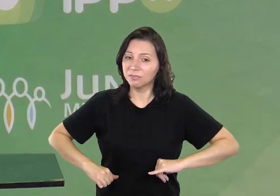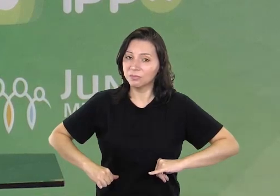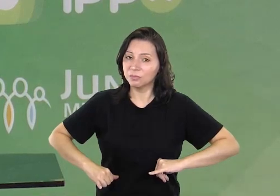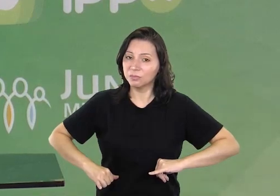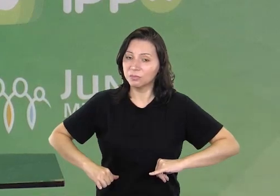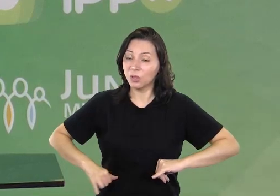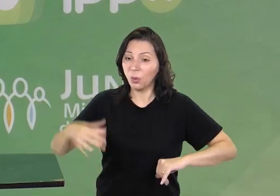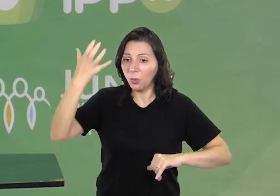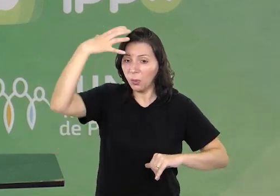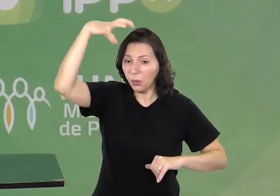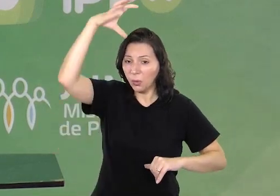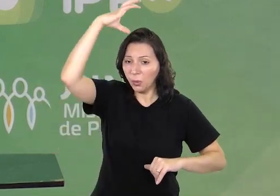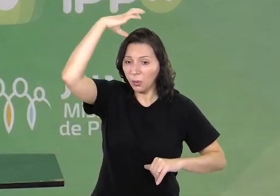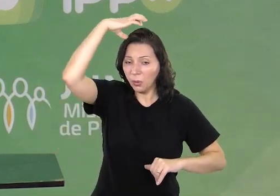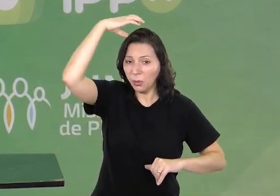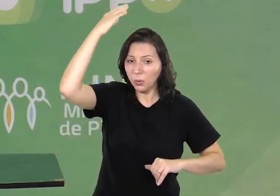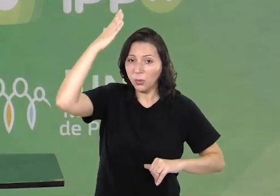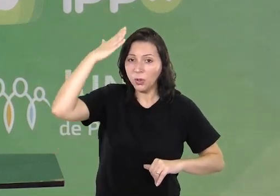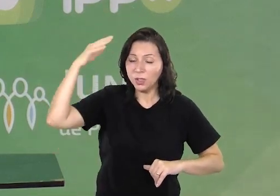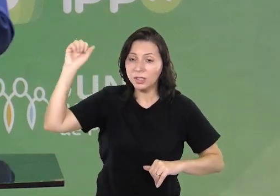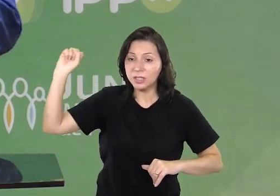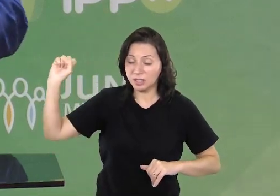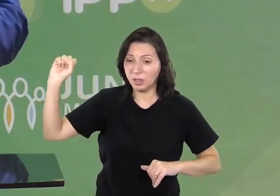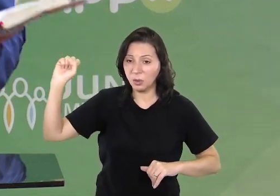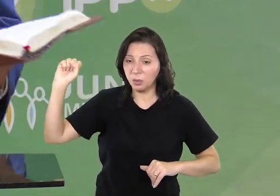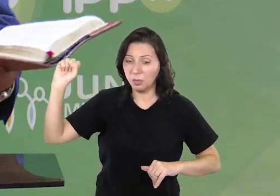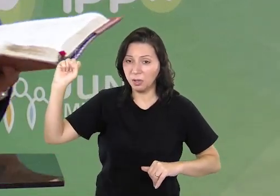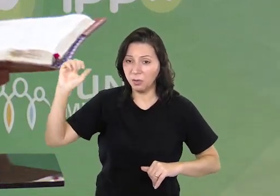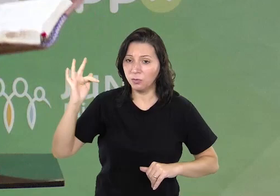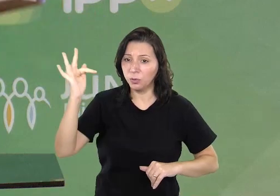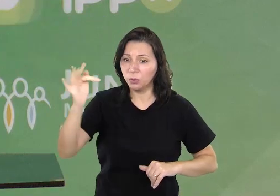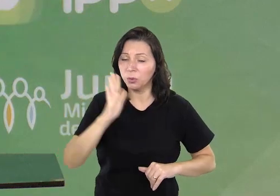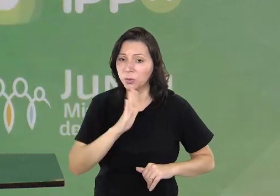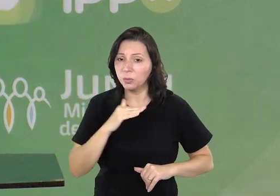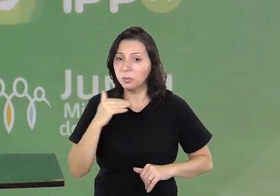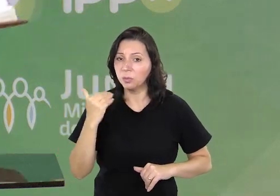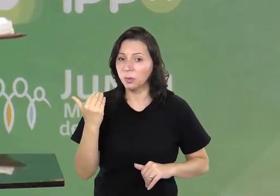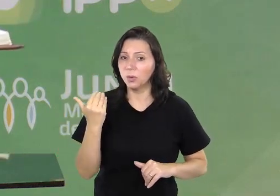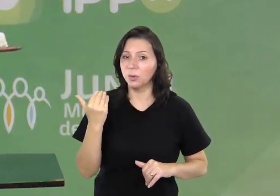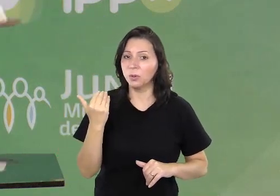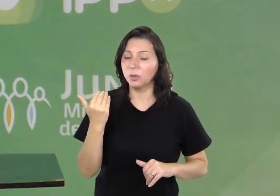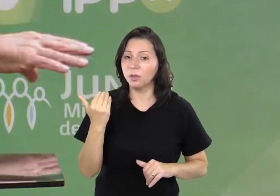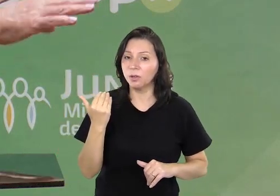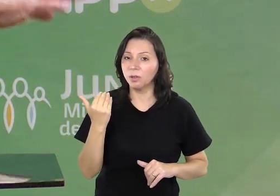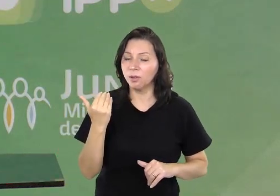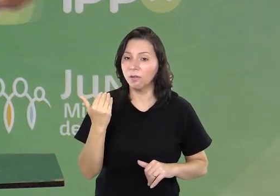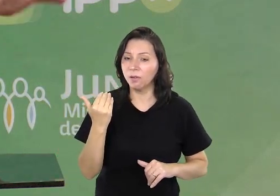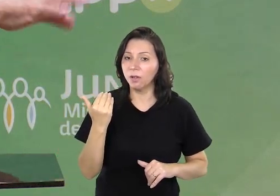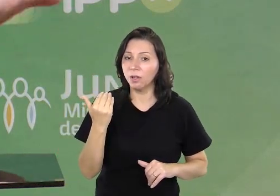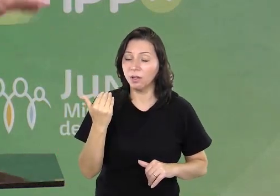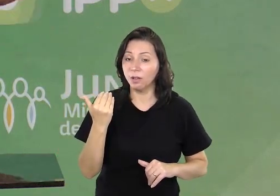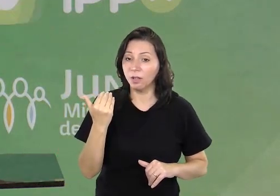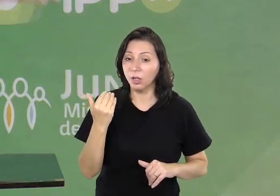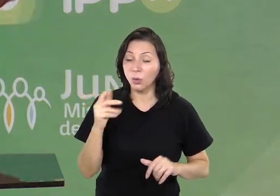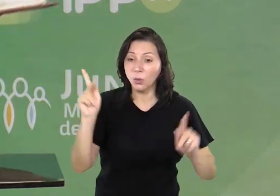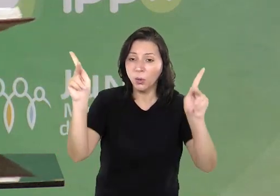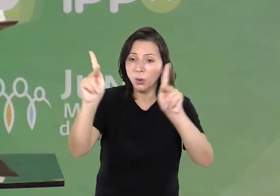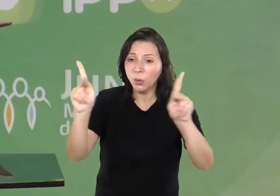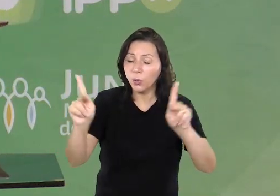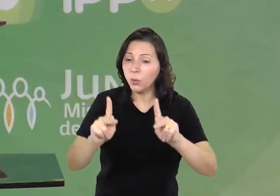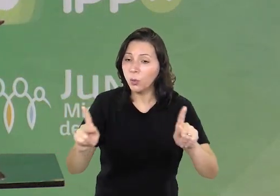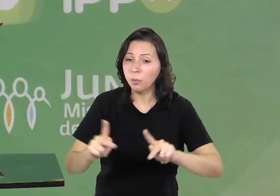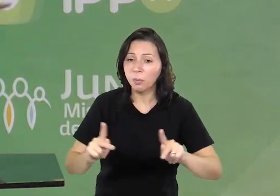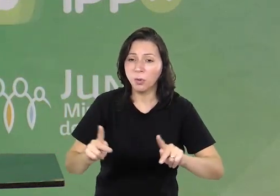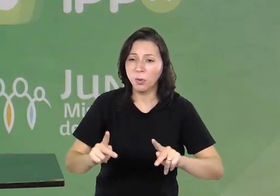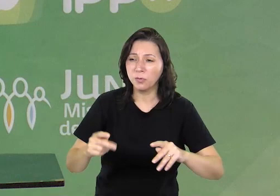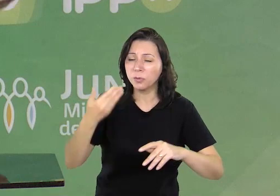o povo foi o herdeiro dele é o filho dele que foi reinar no lugar dele fala alivia os impostos eu não aguenta não aguentam o mar apaga o luxo do seu